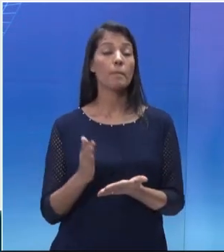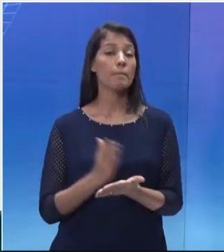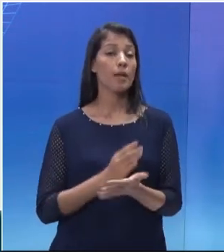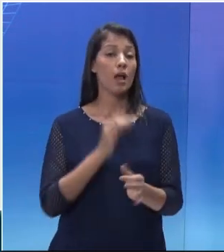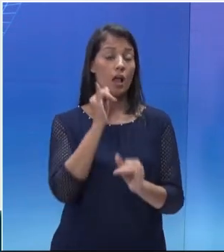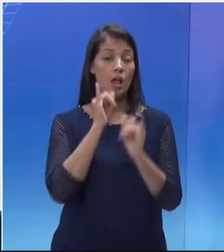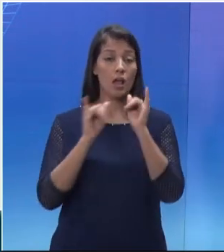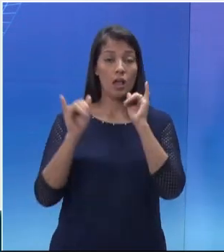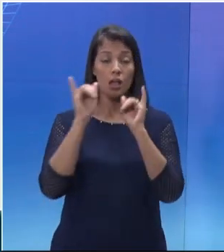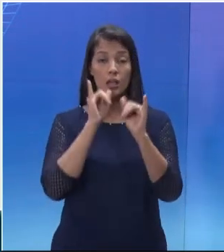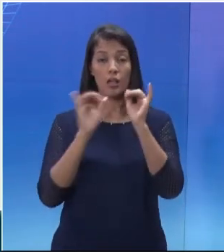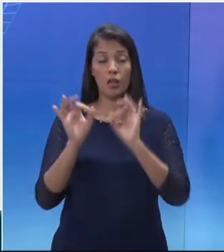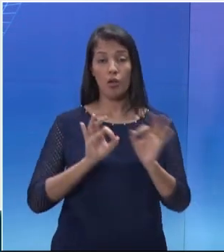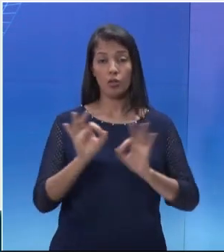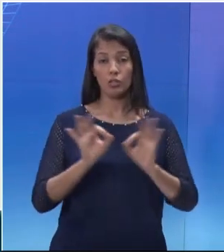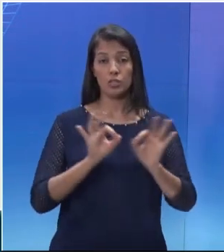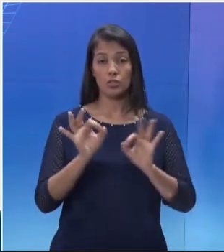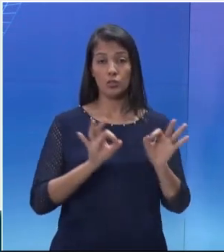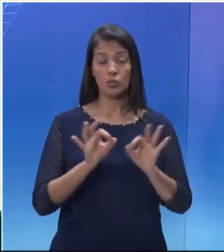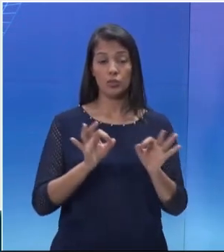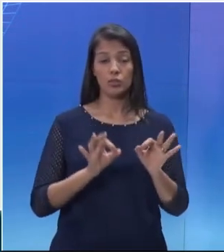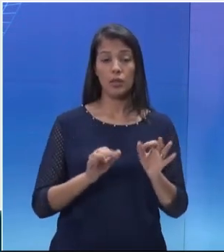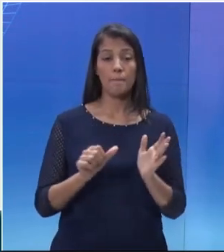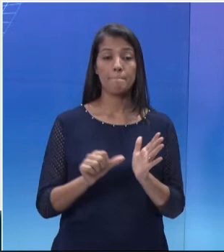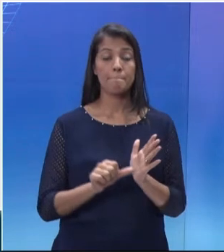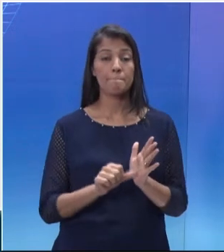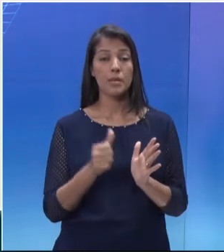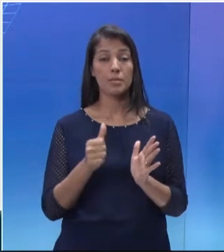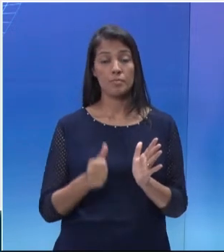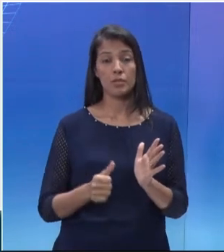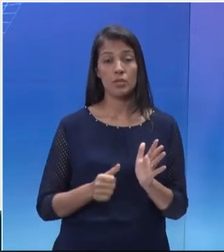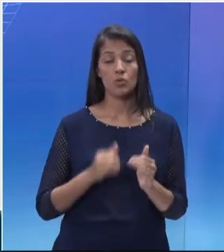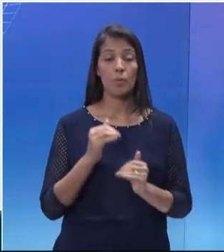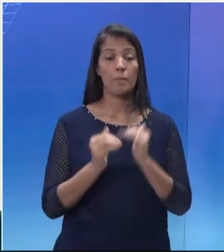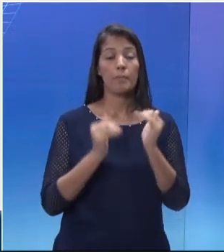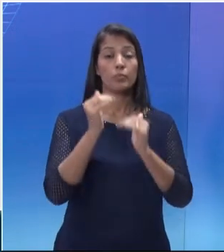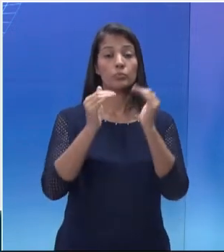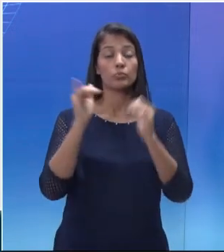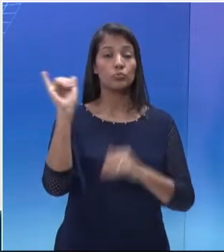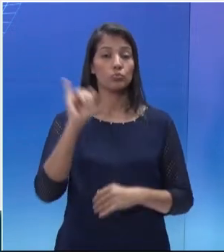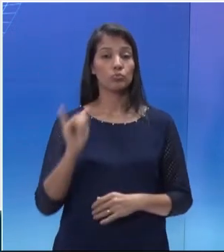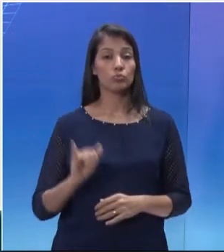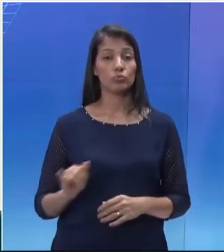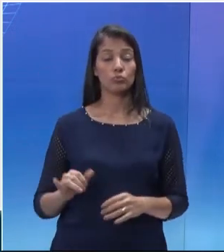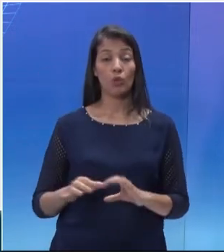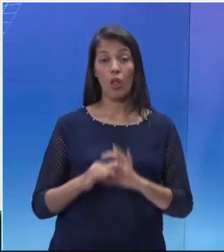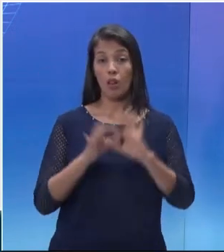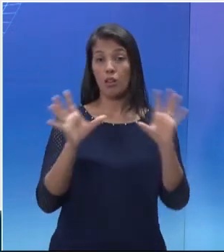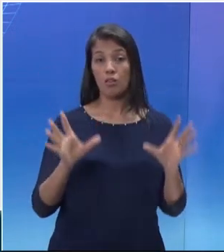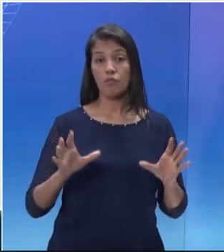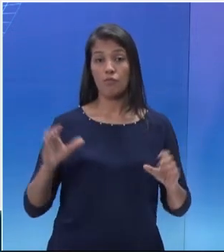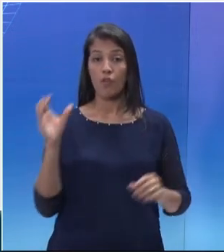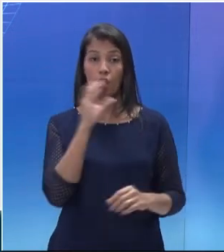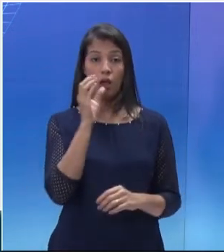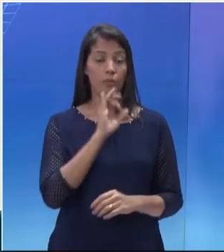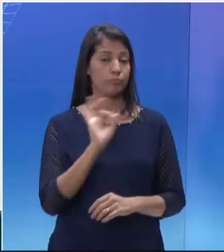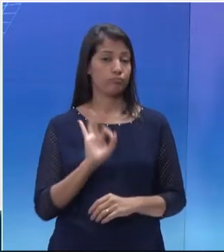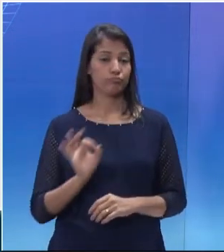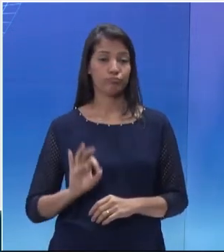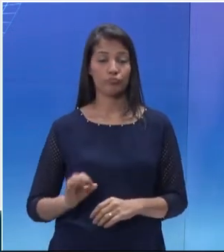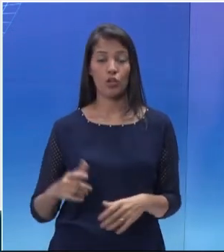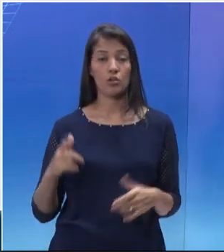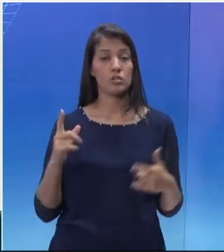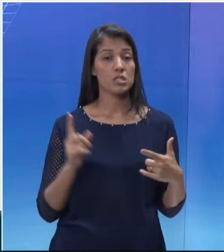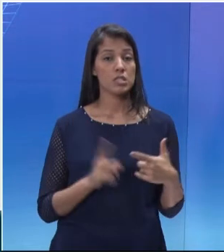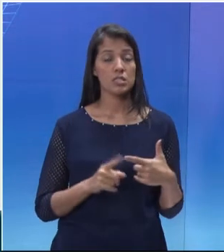nossos dados. Primeiro, o processo é uma eletrólise, ou seja, ele não é espontâneo, ele está formando gás cloro e hidróxido de sódio